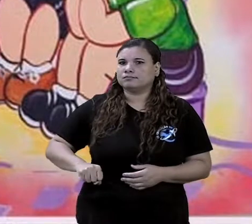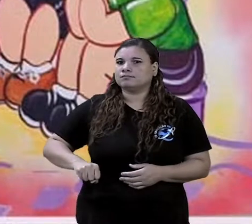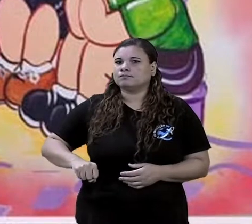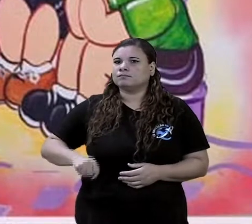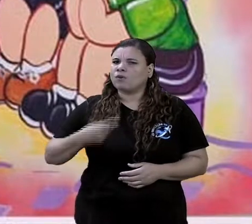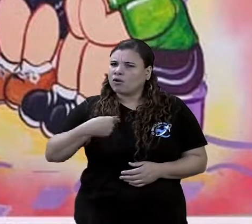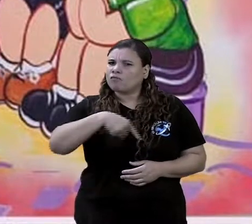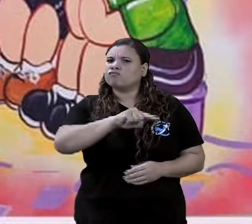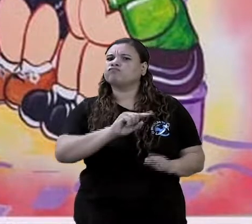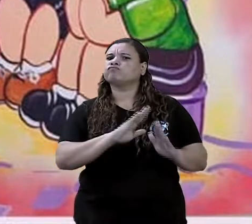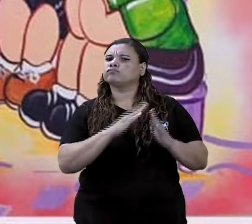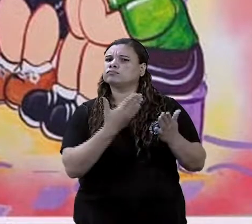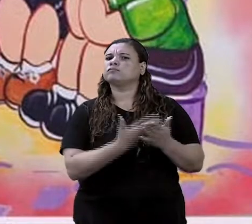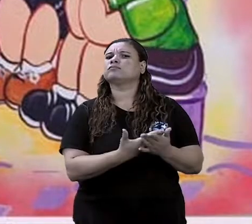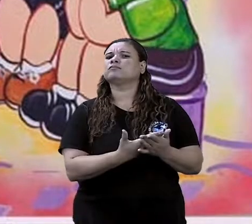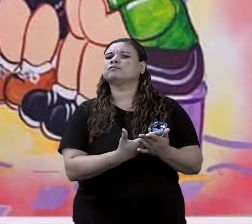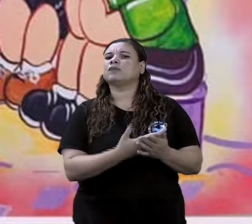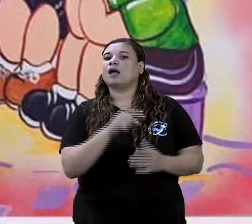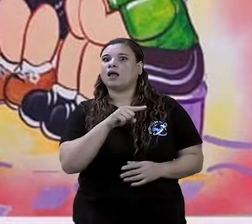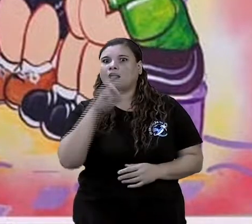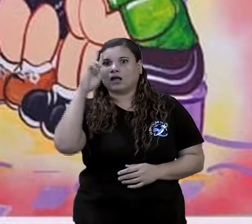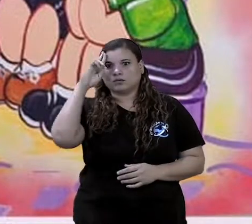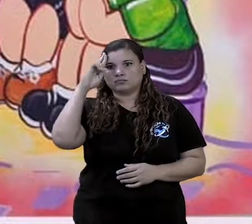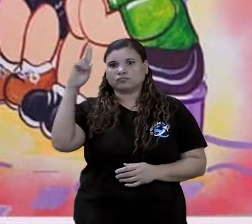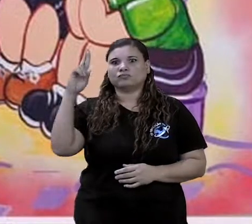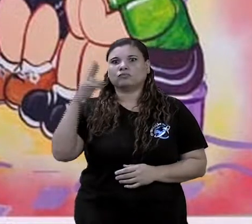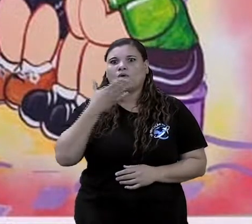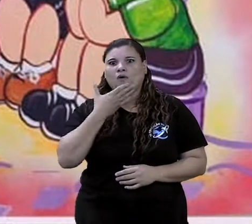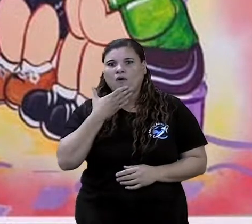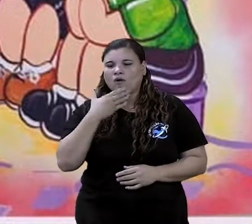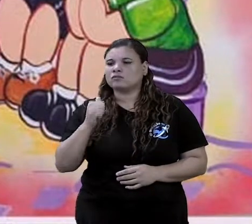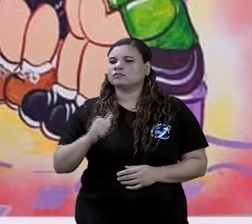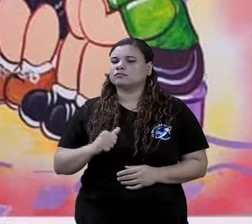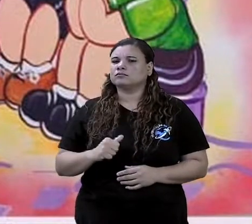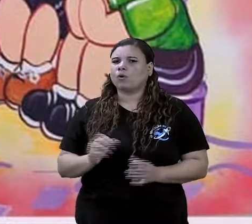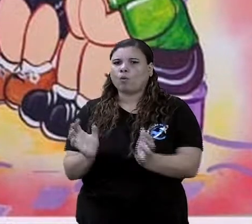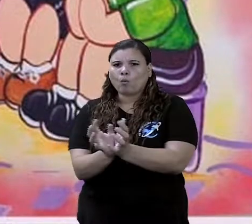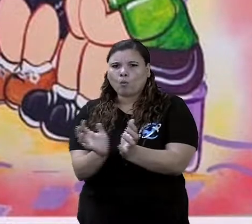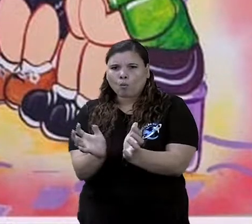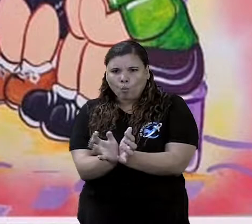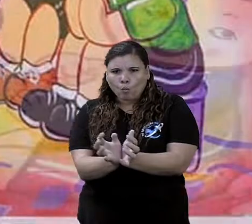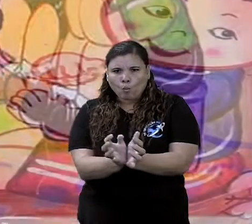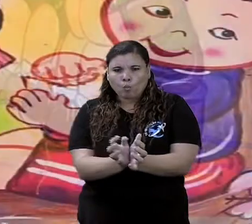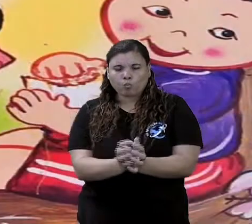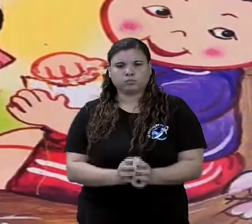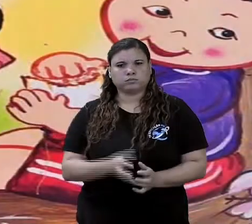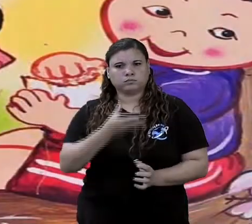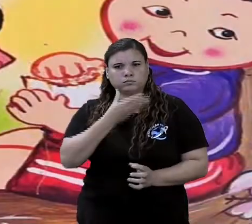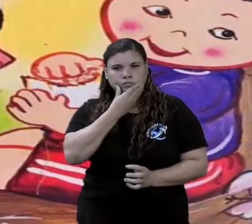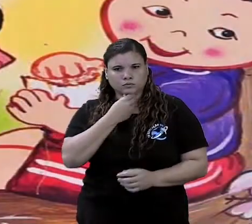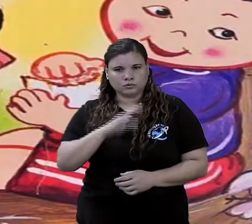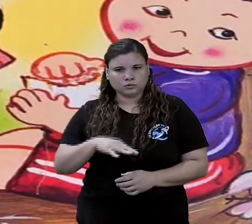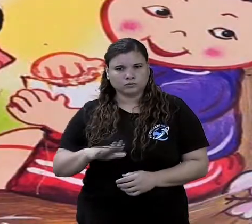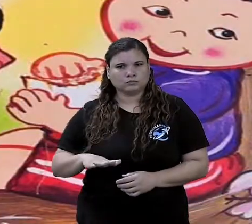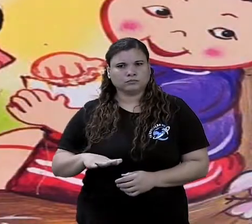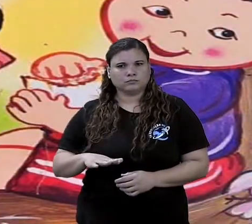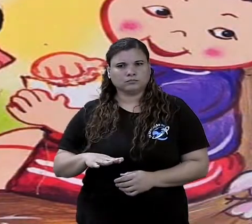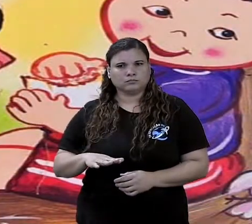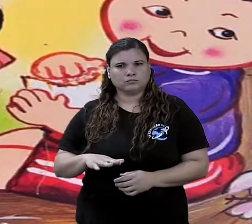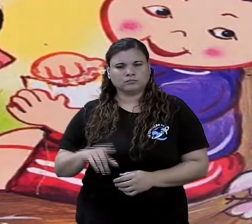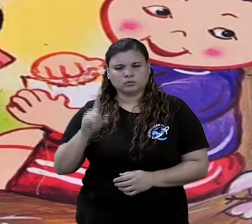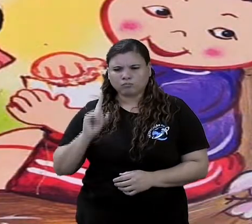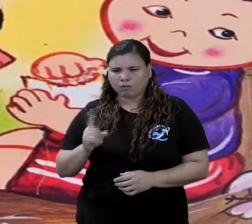Levaram sermão e suspensão. E seus pais ficaram sabendo de tudo.